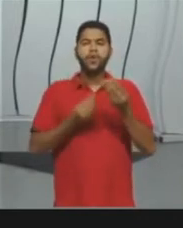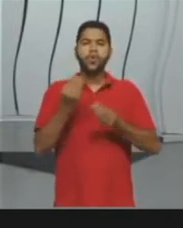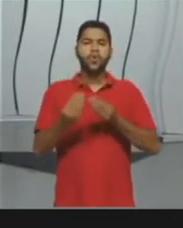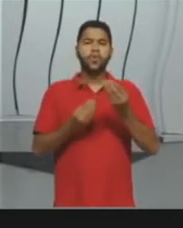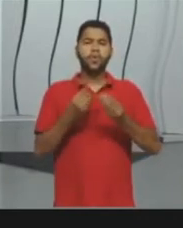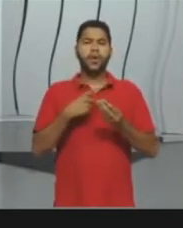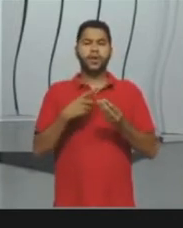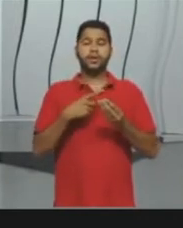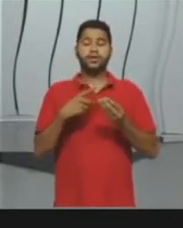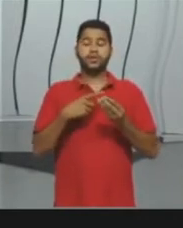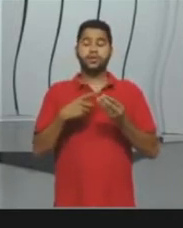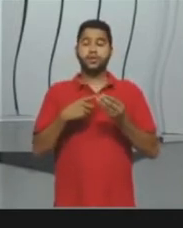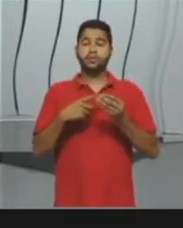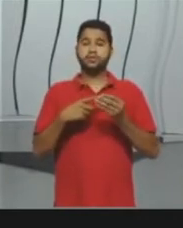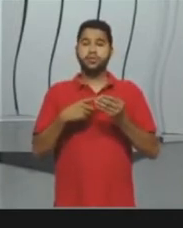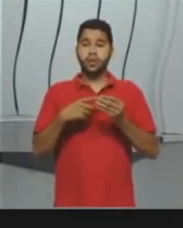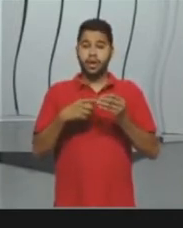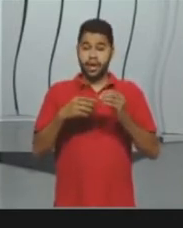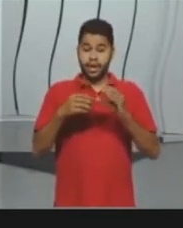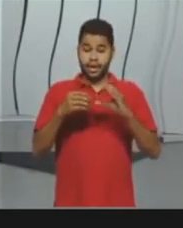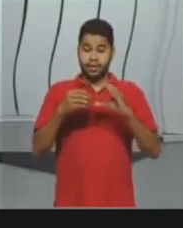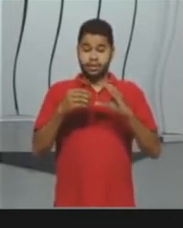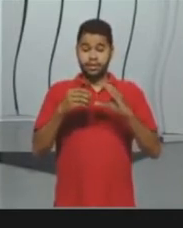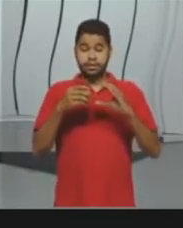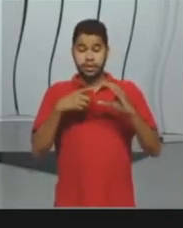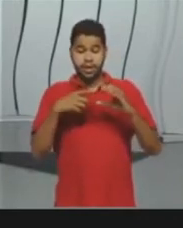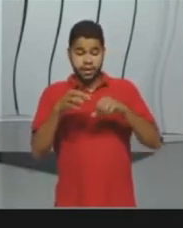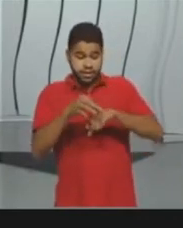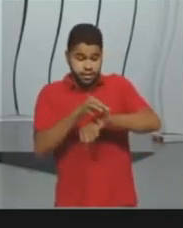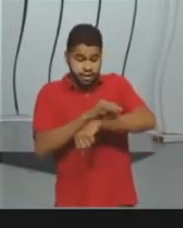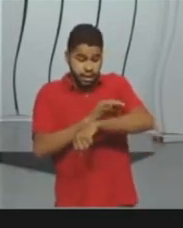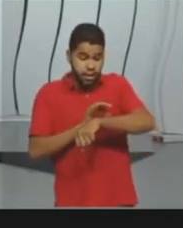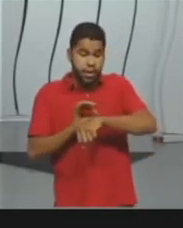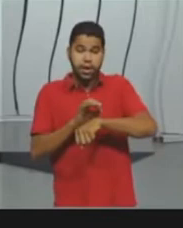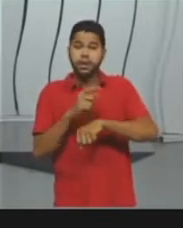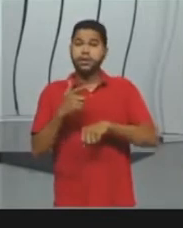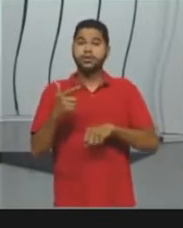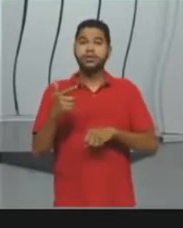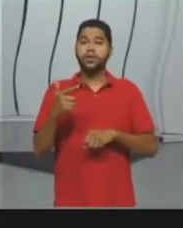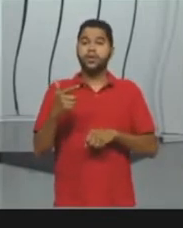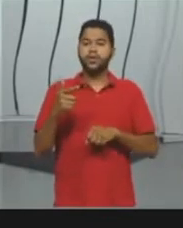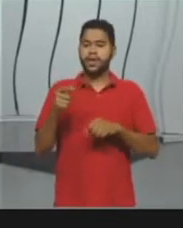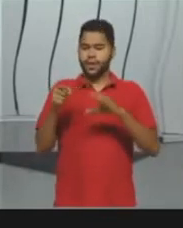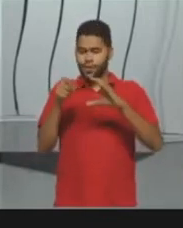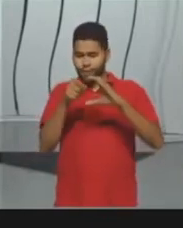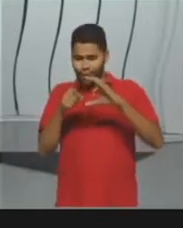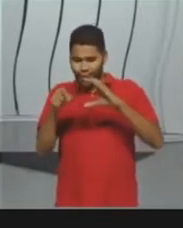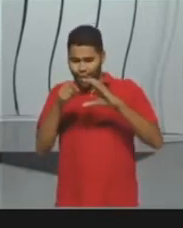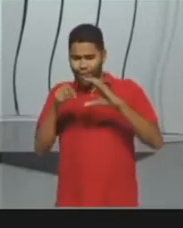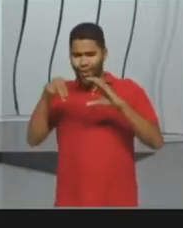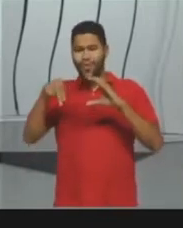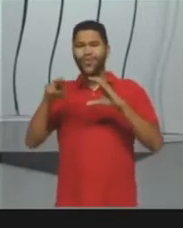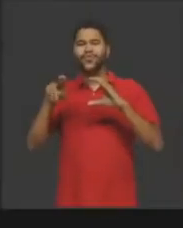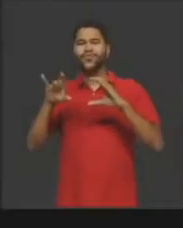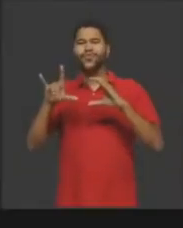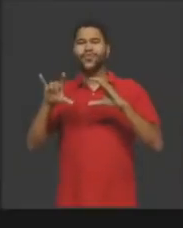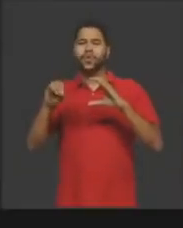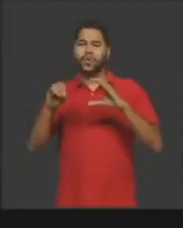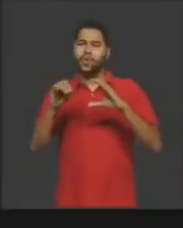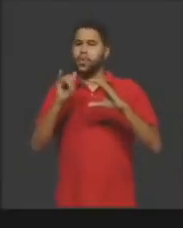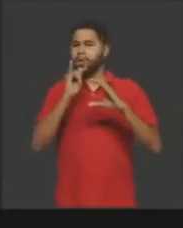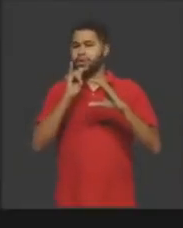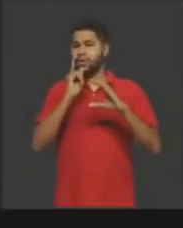procariontes. As células procariontes, então, elas não possuem núcleo e organelas membranosas, como eu disse. Temos como